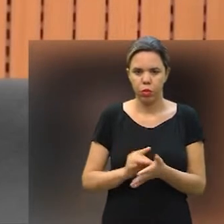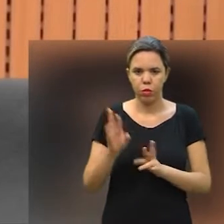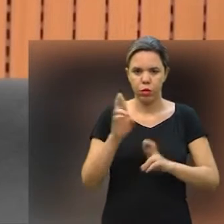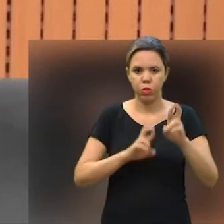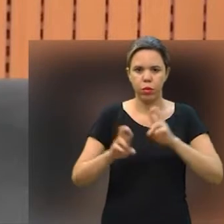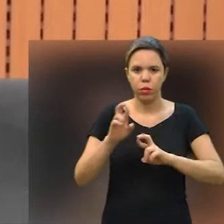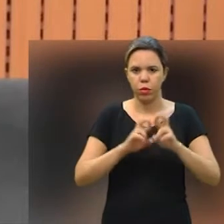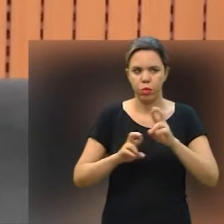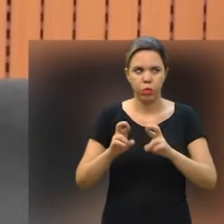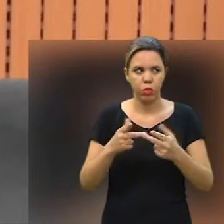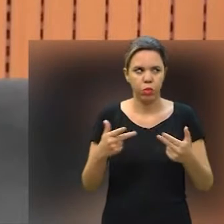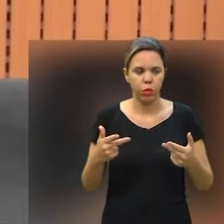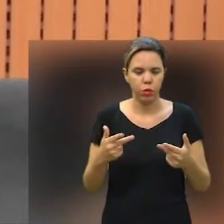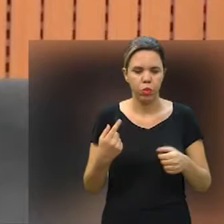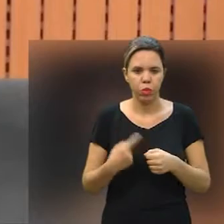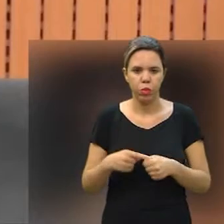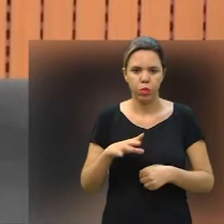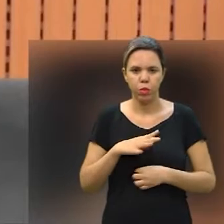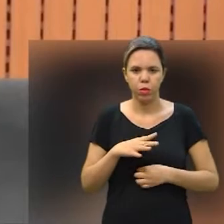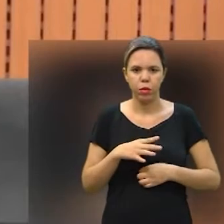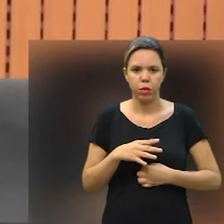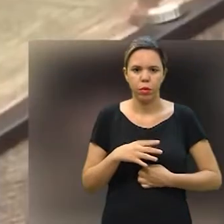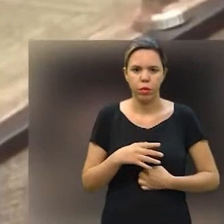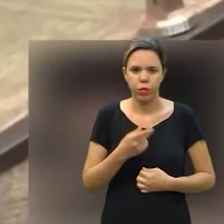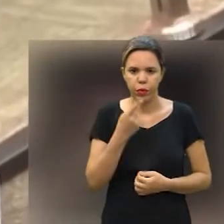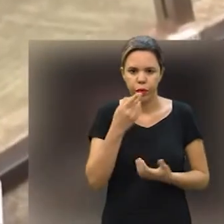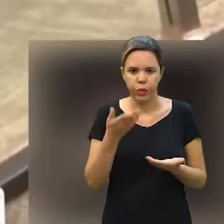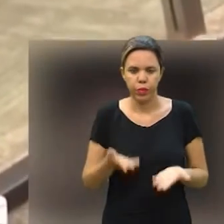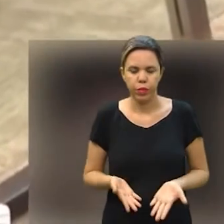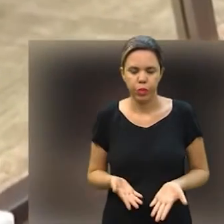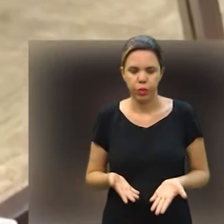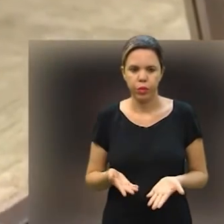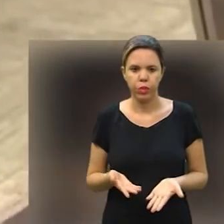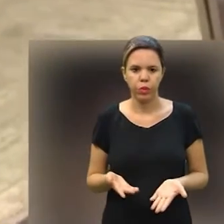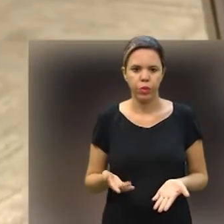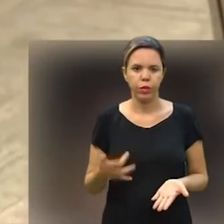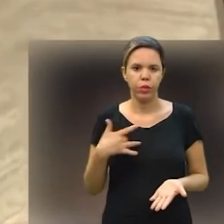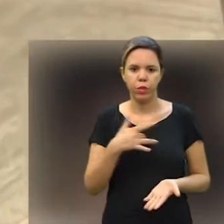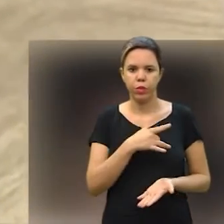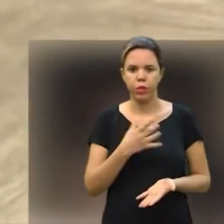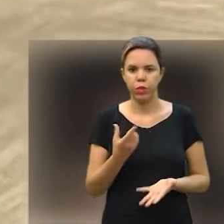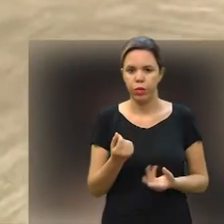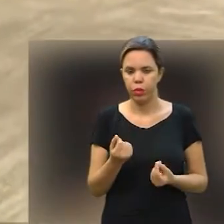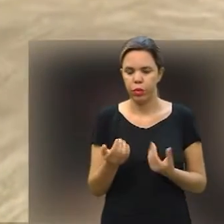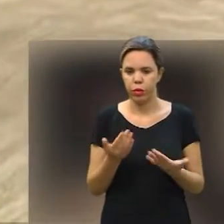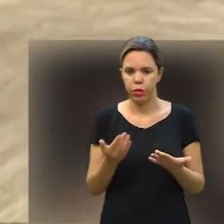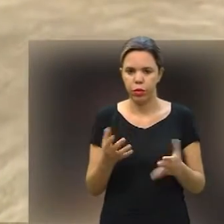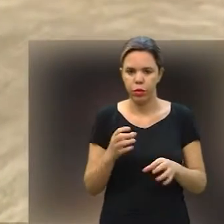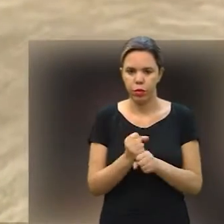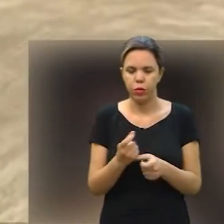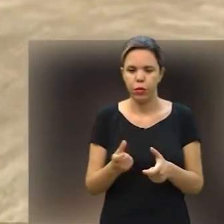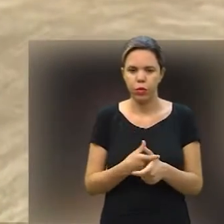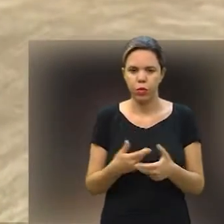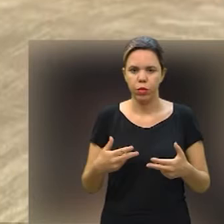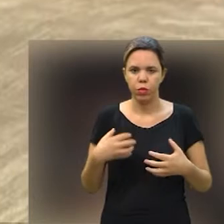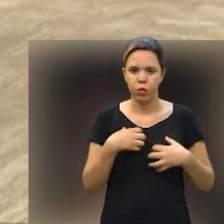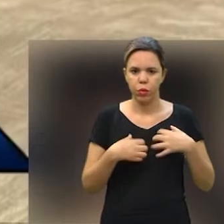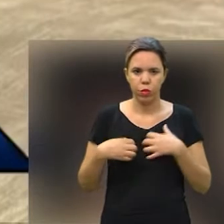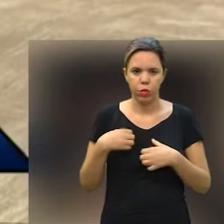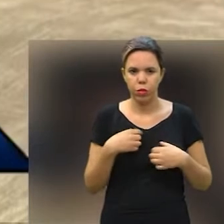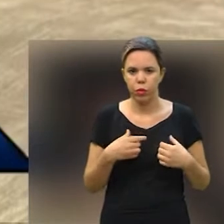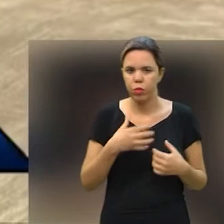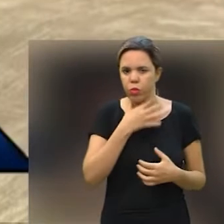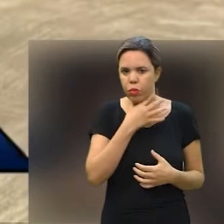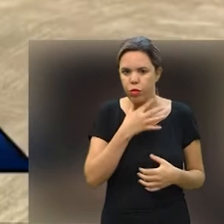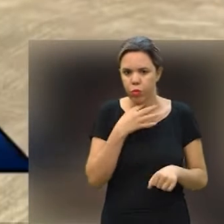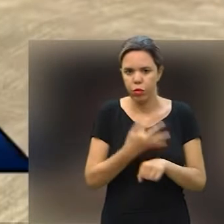Orçamento realizou uma análise da situação do município. Como foi dito aqui, acho que a saúde financeira do município, apesar de toda essa turbulência que